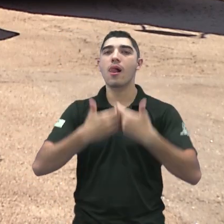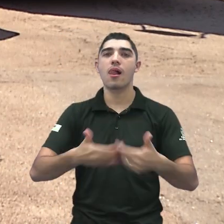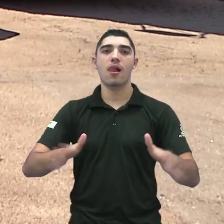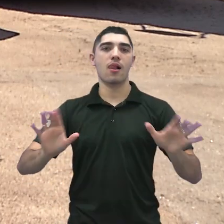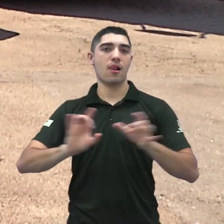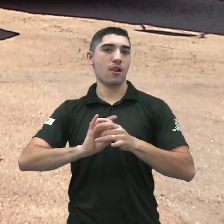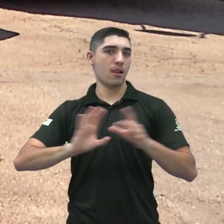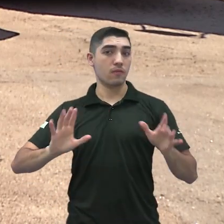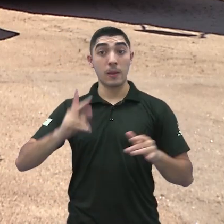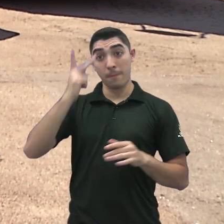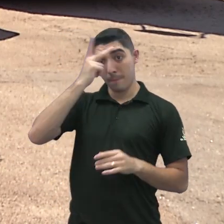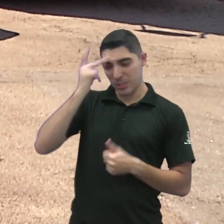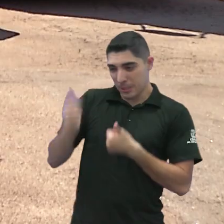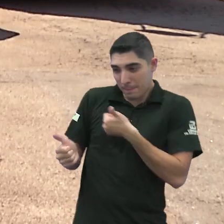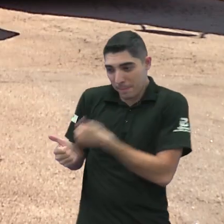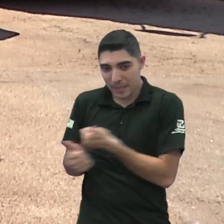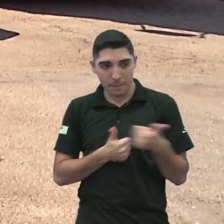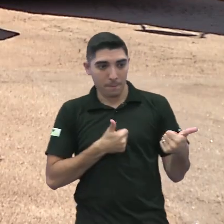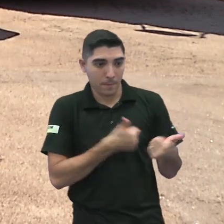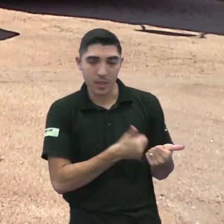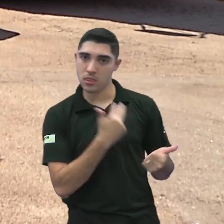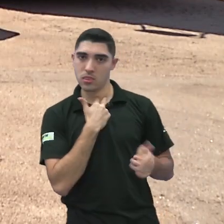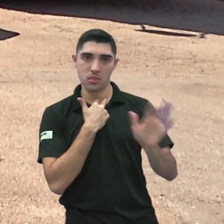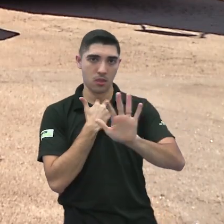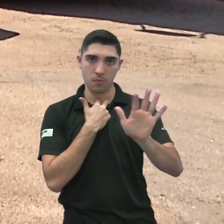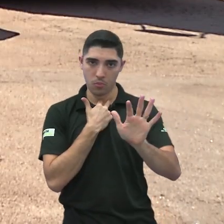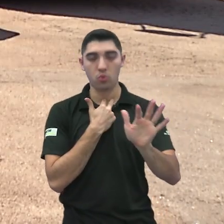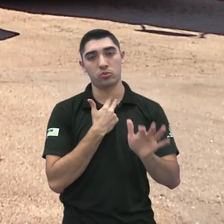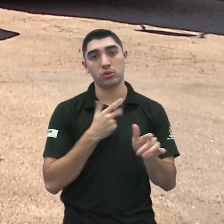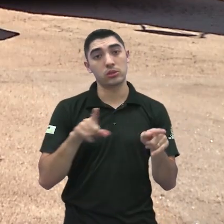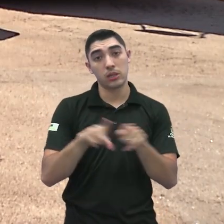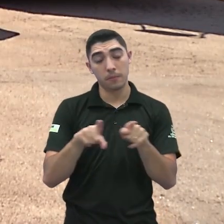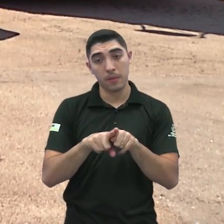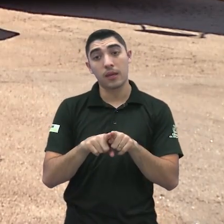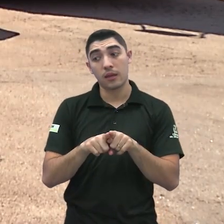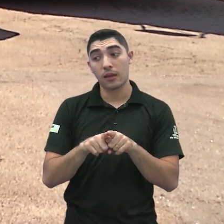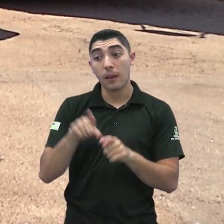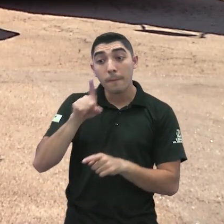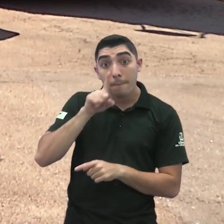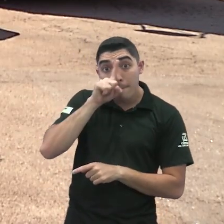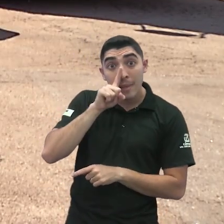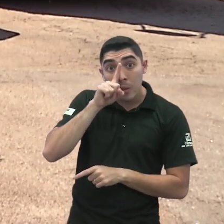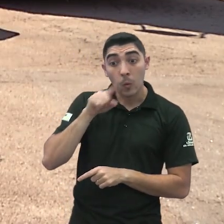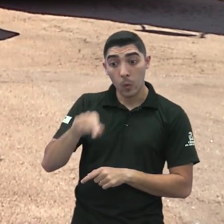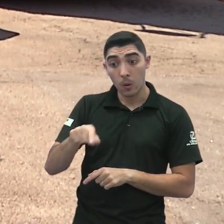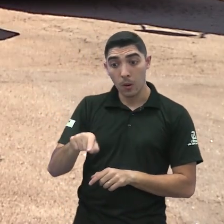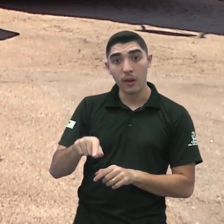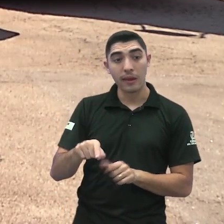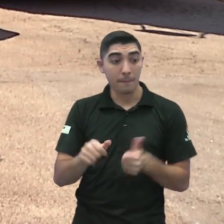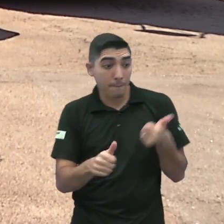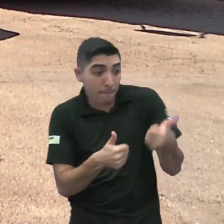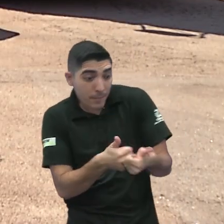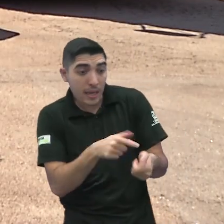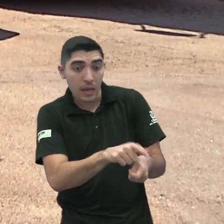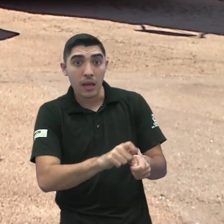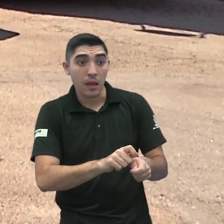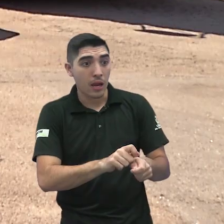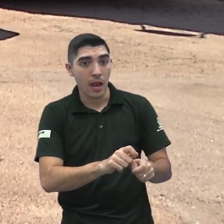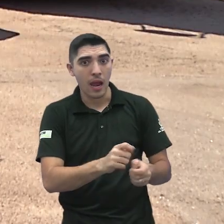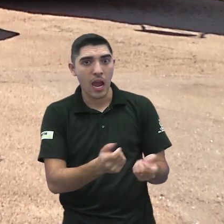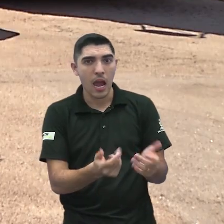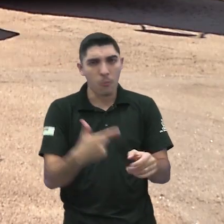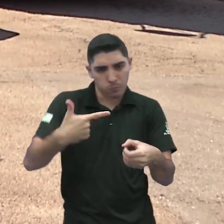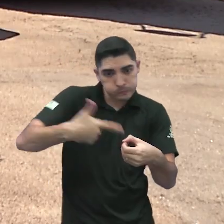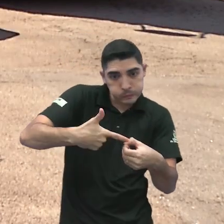aberto, que não tenha pessoas em volta, que não tenha risco de atingir algum material combustível e iniciar